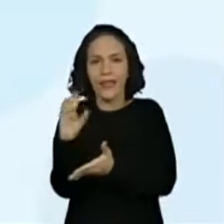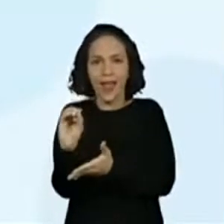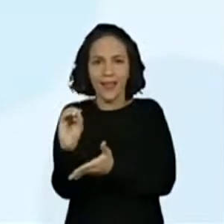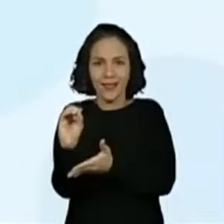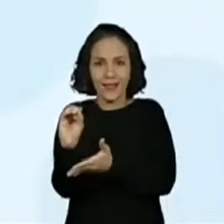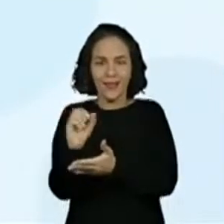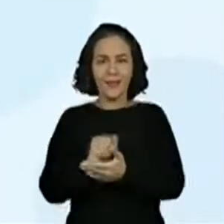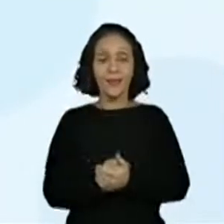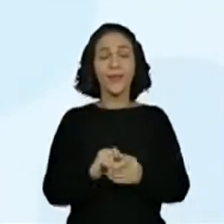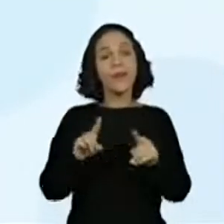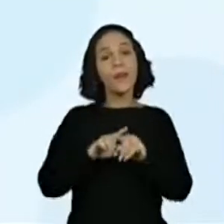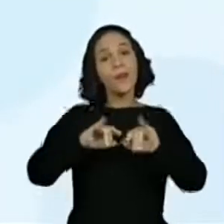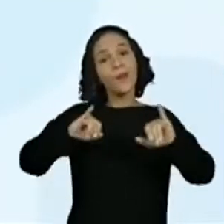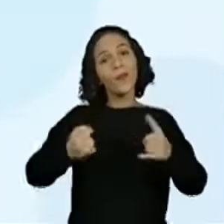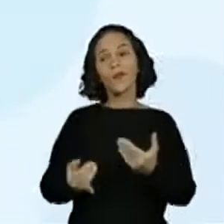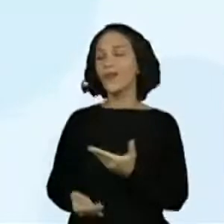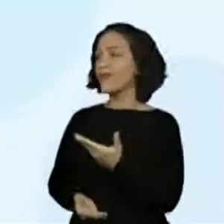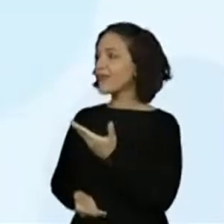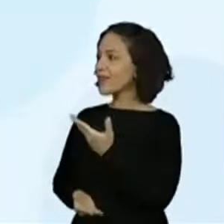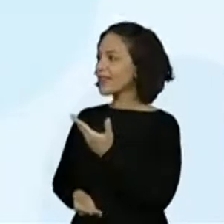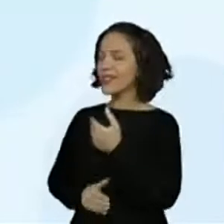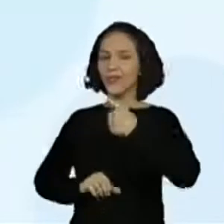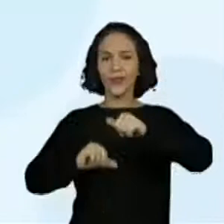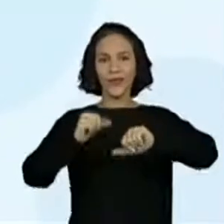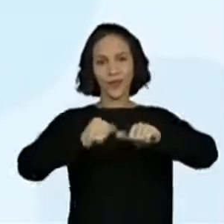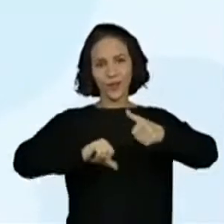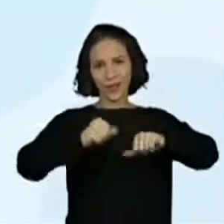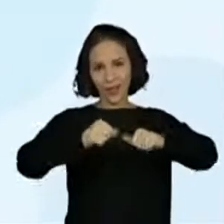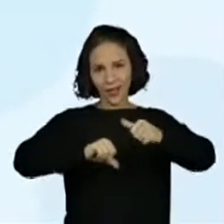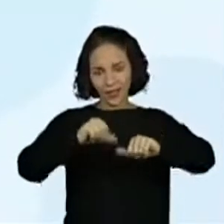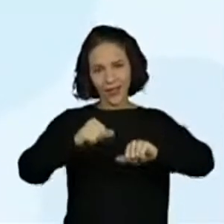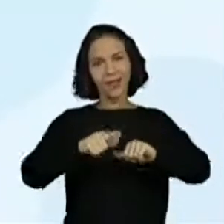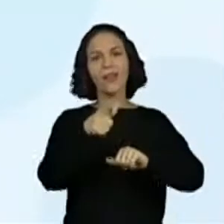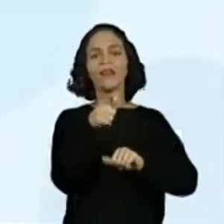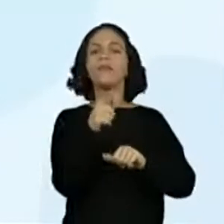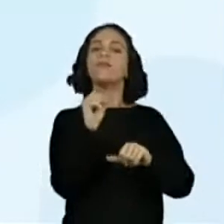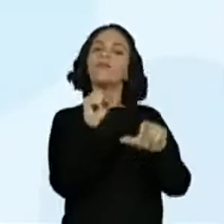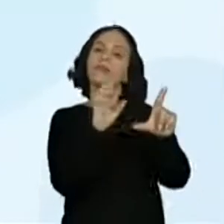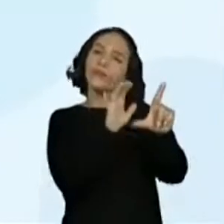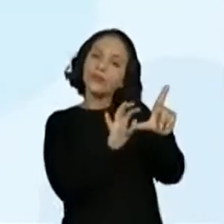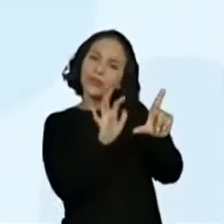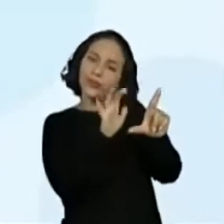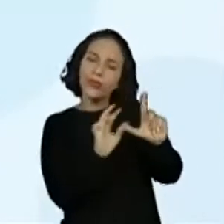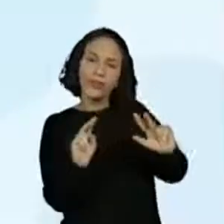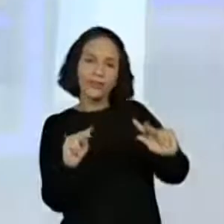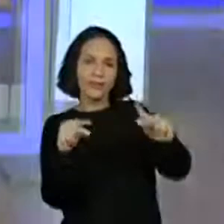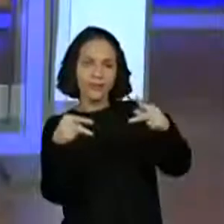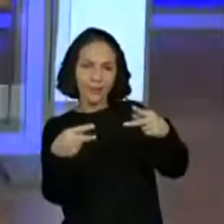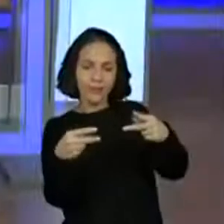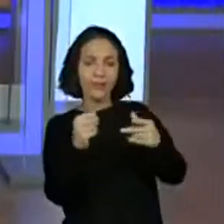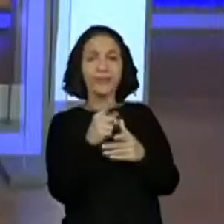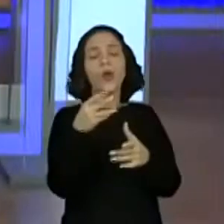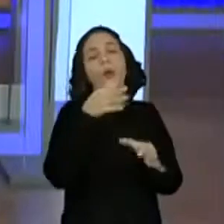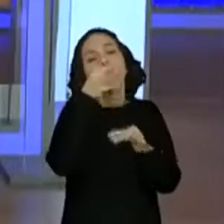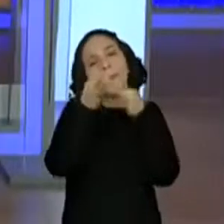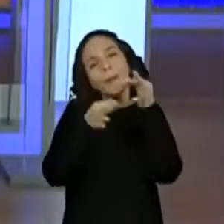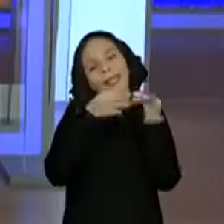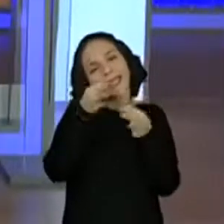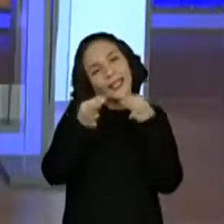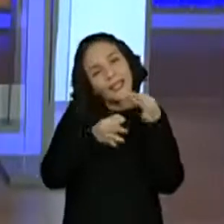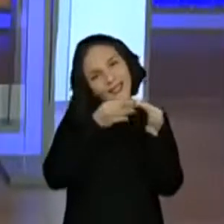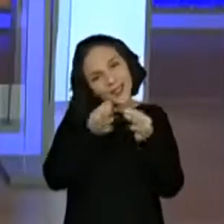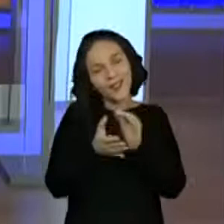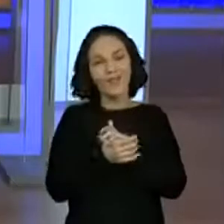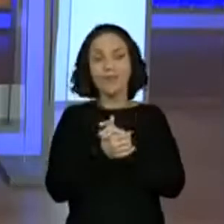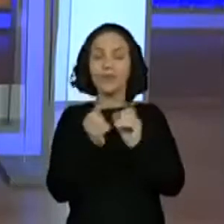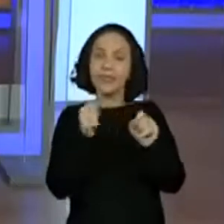decimal. E deixamos também o nosso formulário para que vocês avaliem a nossa aula, façam aí as suas considerações, a